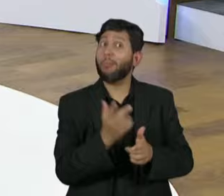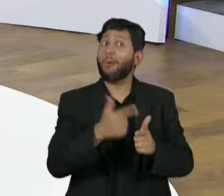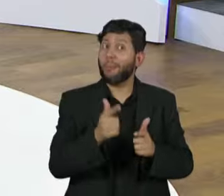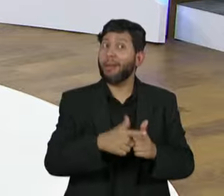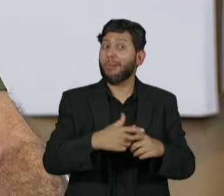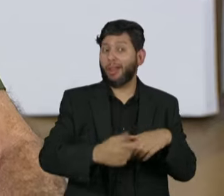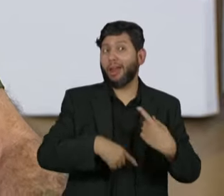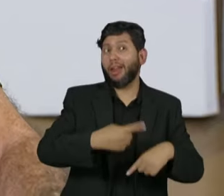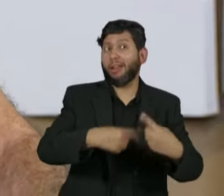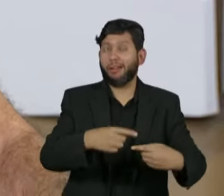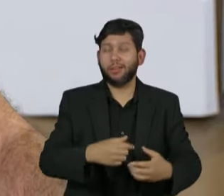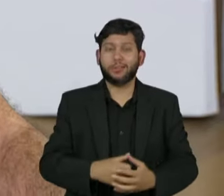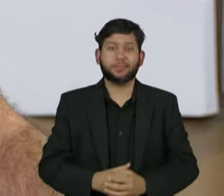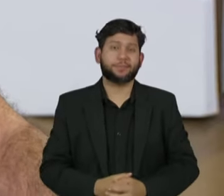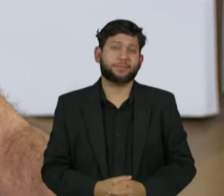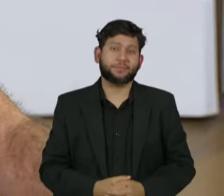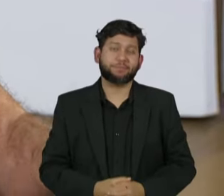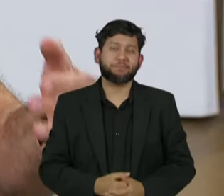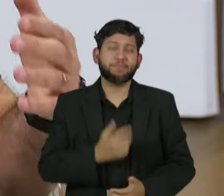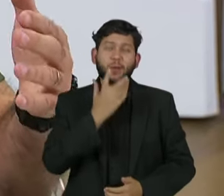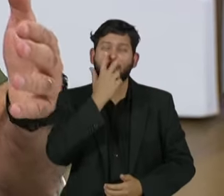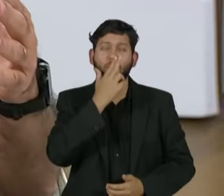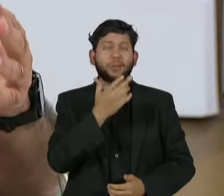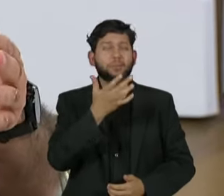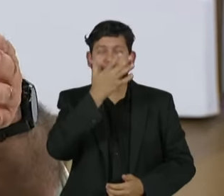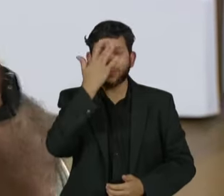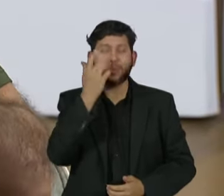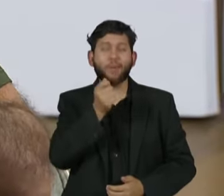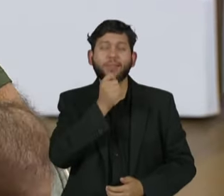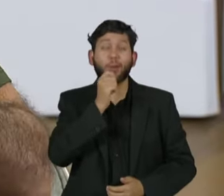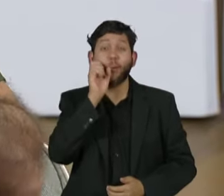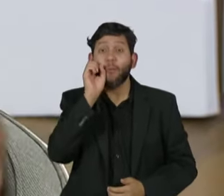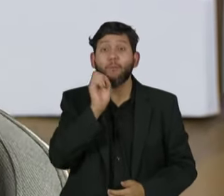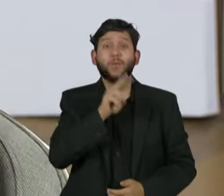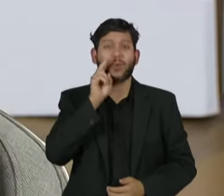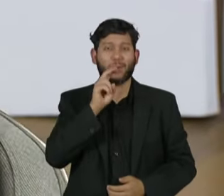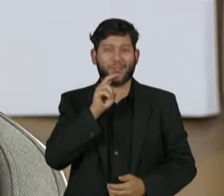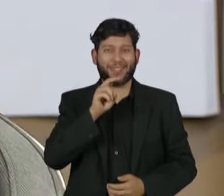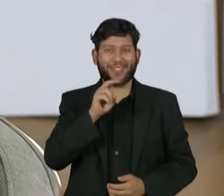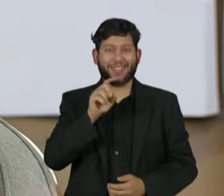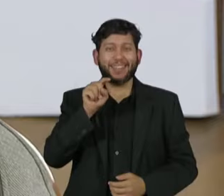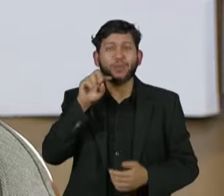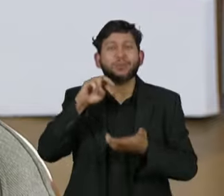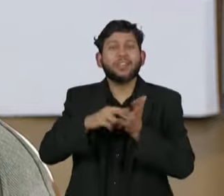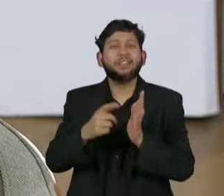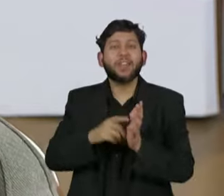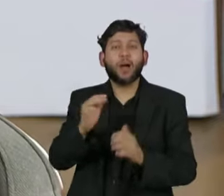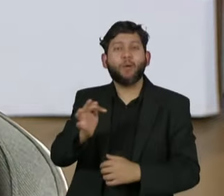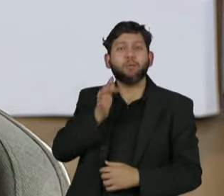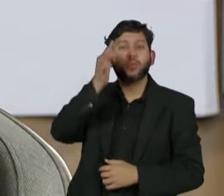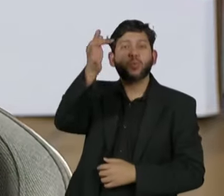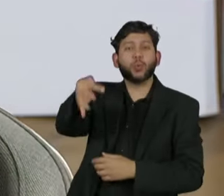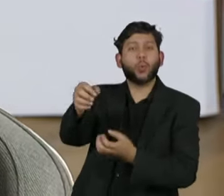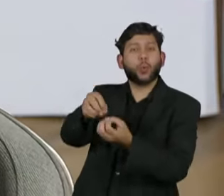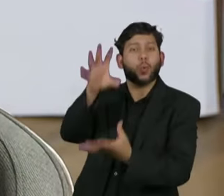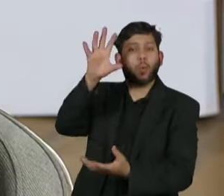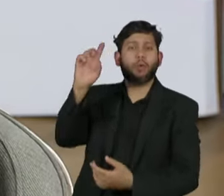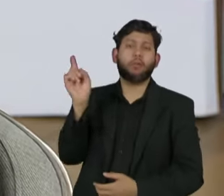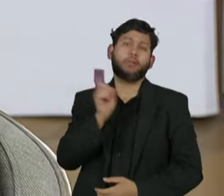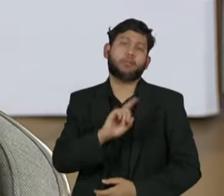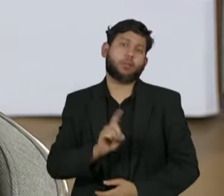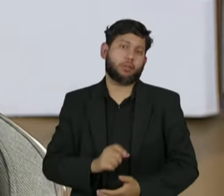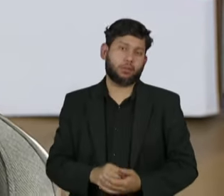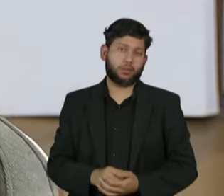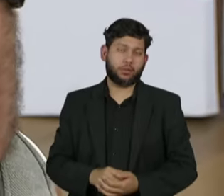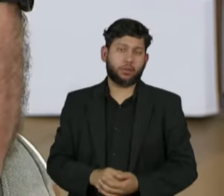veja Daniela eu acho que ninguém viu esses grandes modelos linguísticos vindo do futuro eu advogo a tese de que